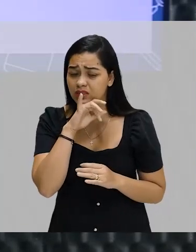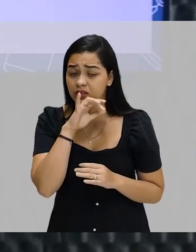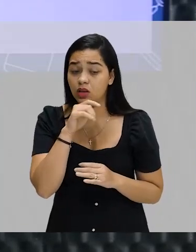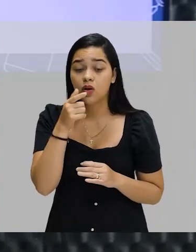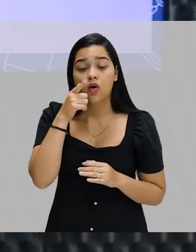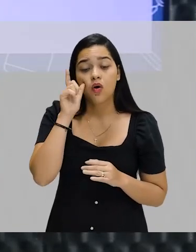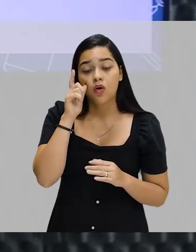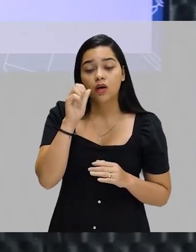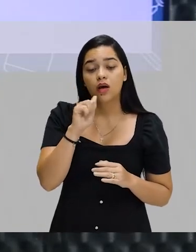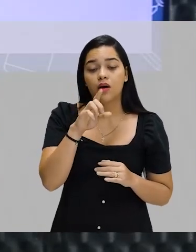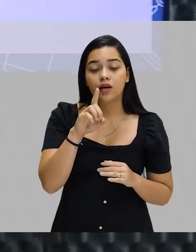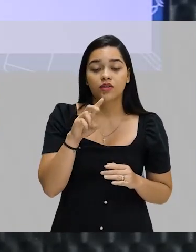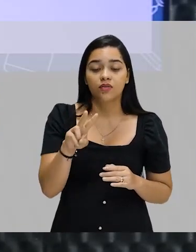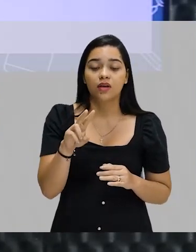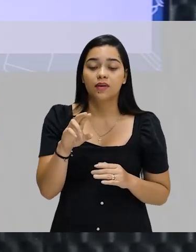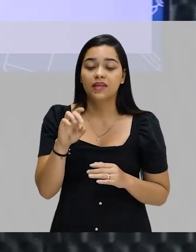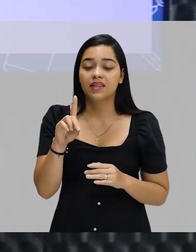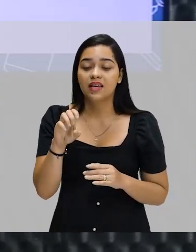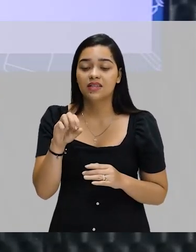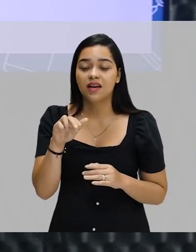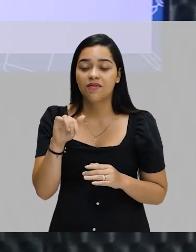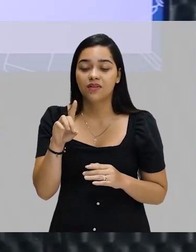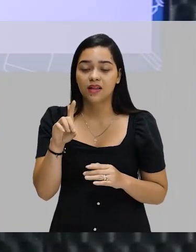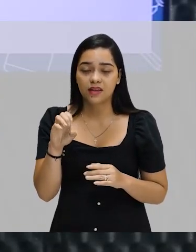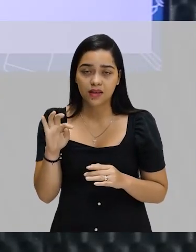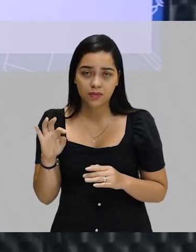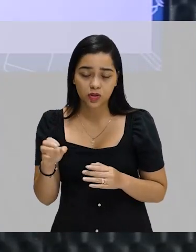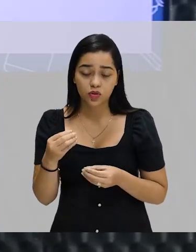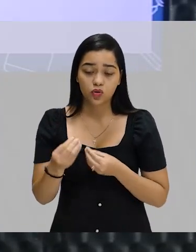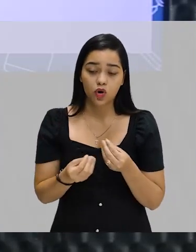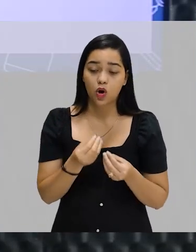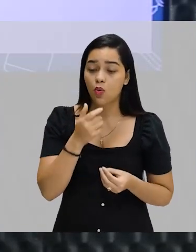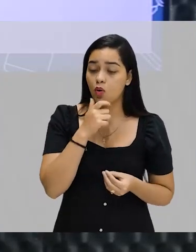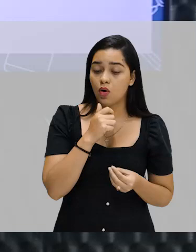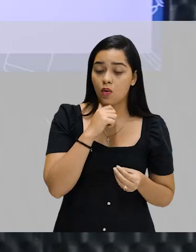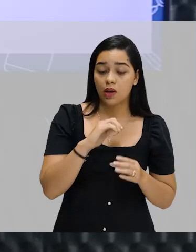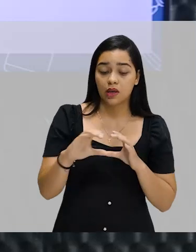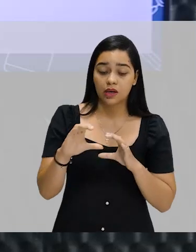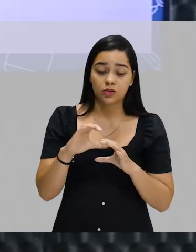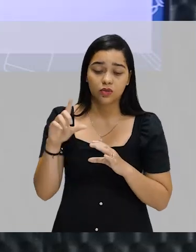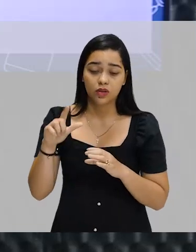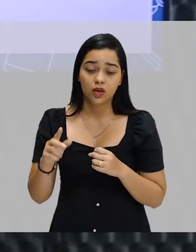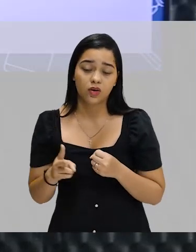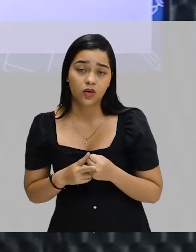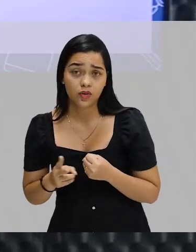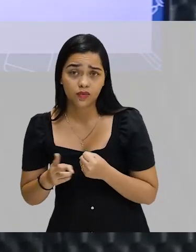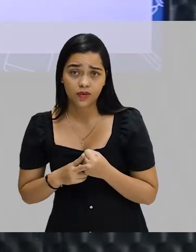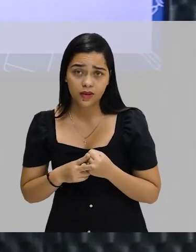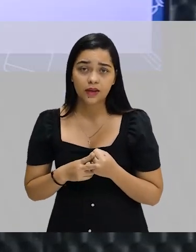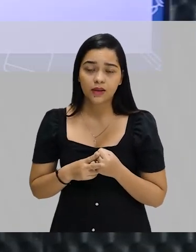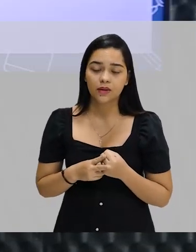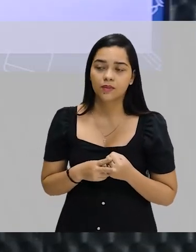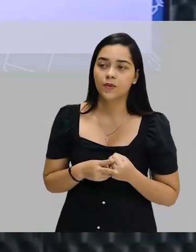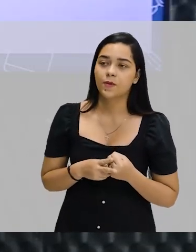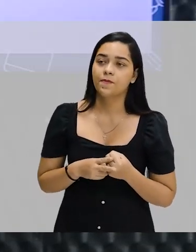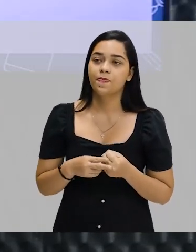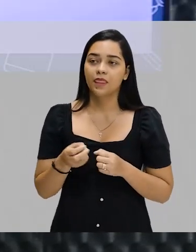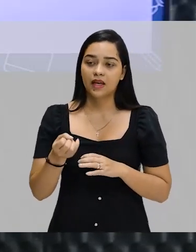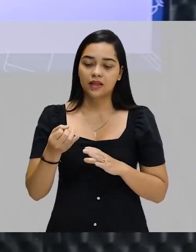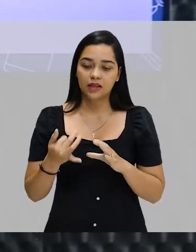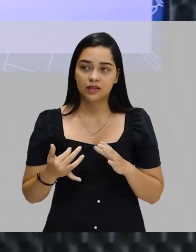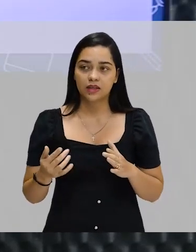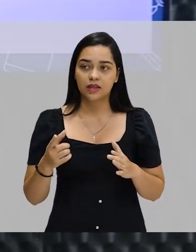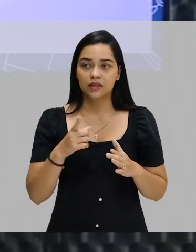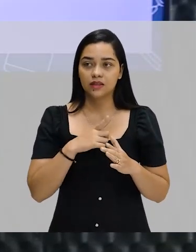o advérbio e desafinadamente é a forma como o menino cantou, que é o verbo. Aqui, no caso, esse advérbio